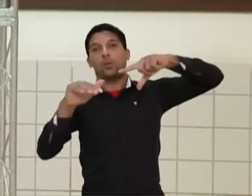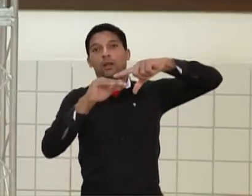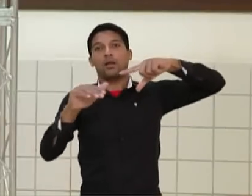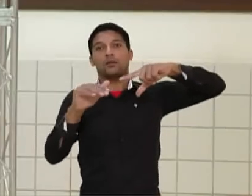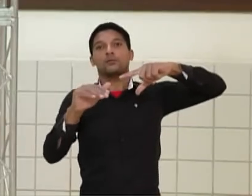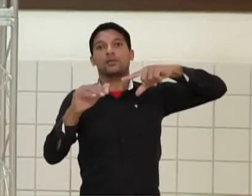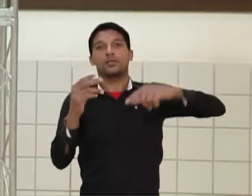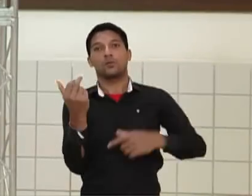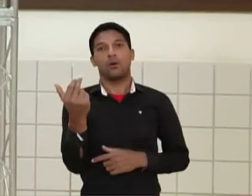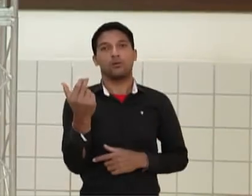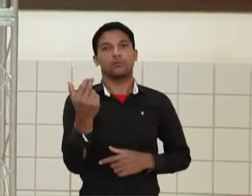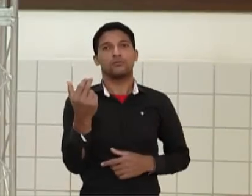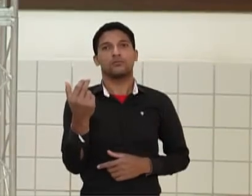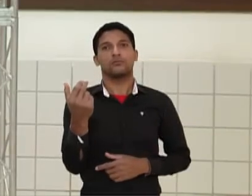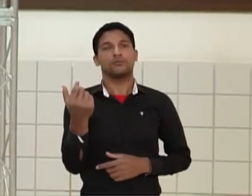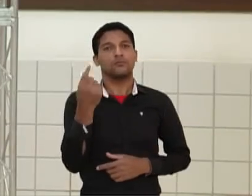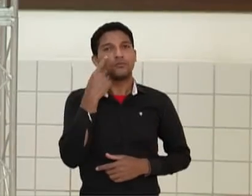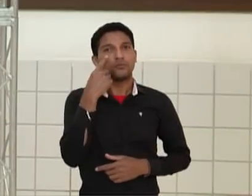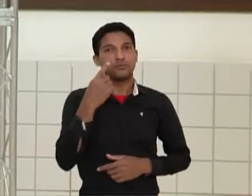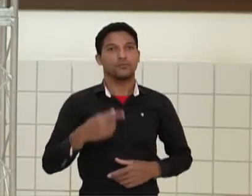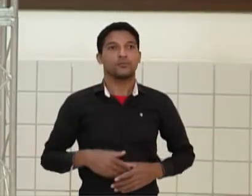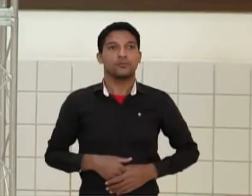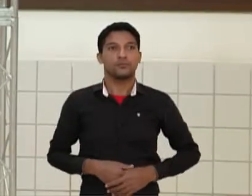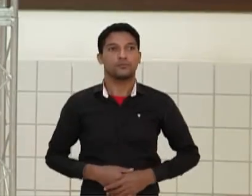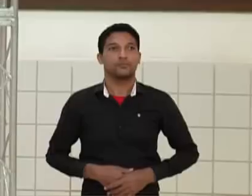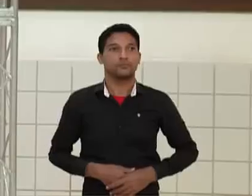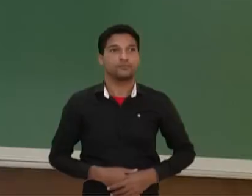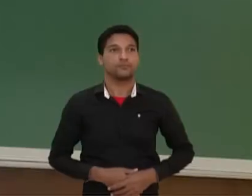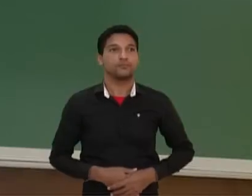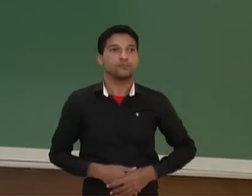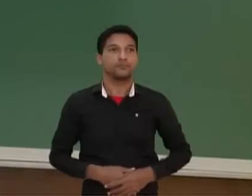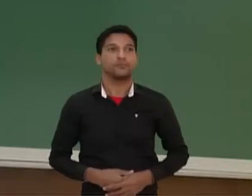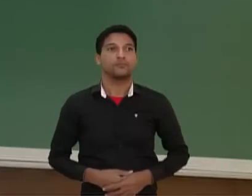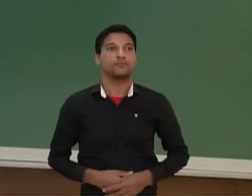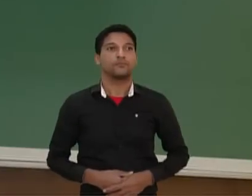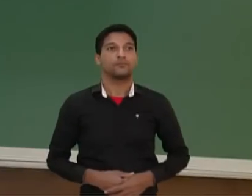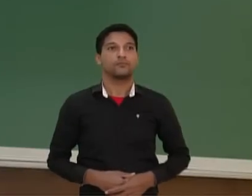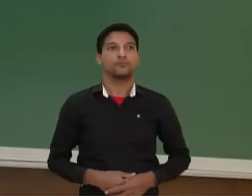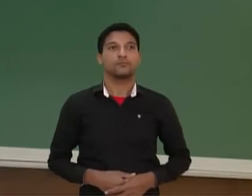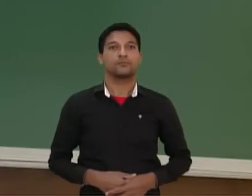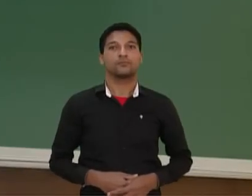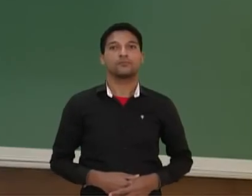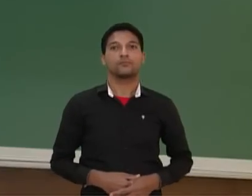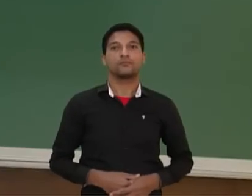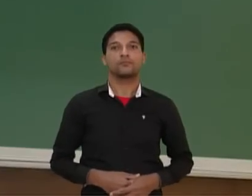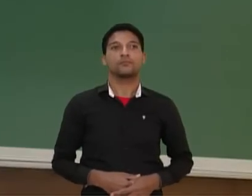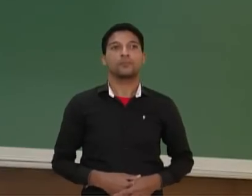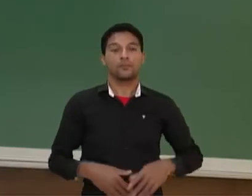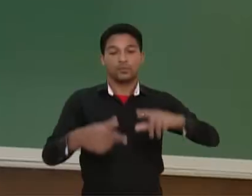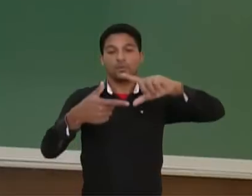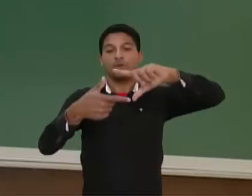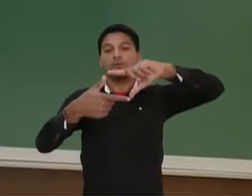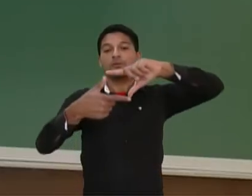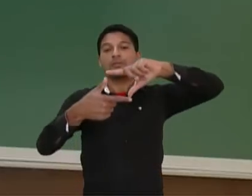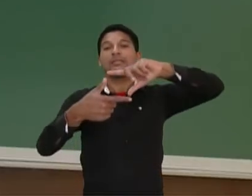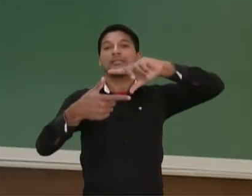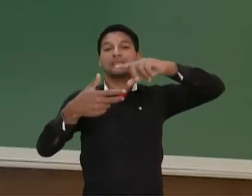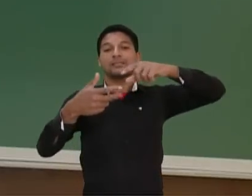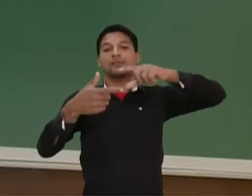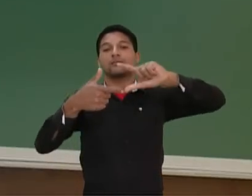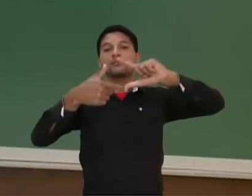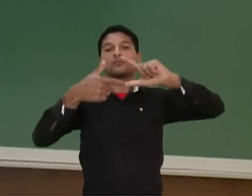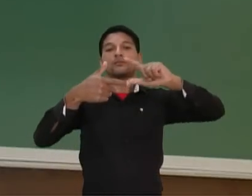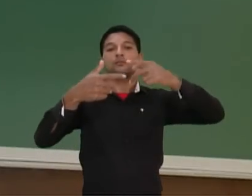certo? E daí eu vou ter alguns tipos de trapézio. Dá uma olhada comigo. O trapézio retângulo, ele possui 2 ângulos